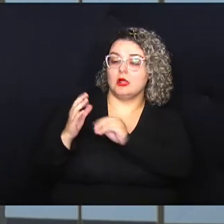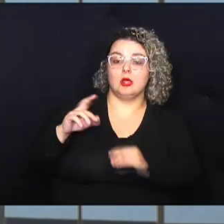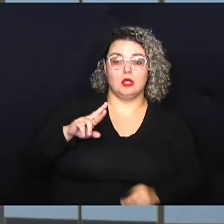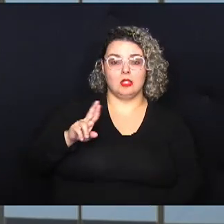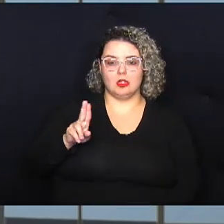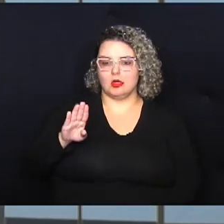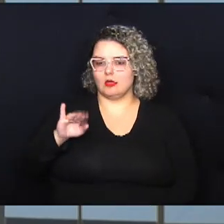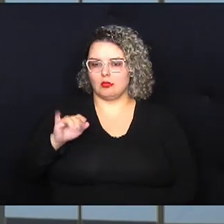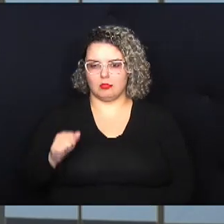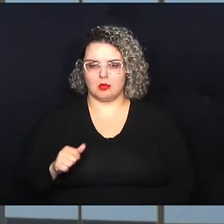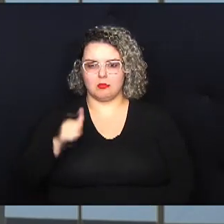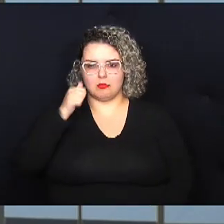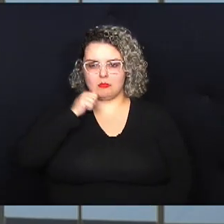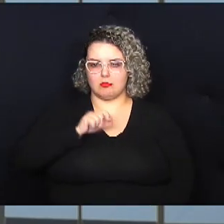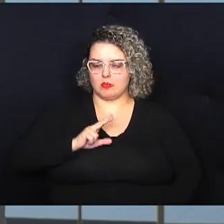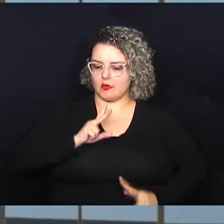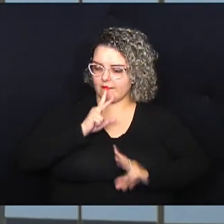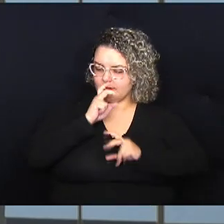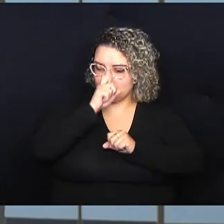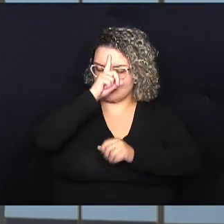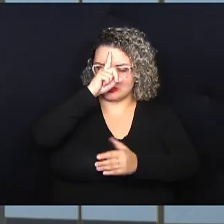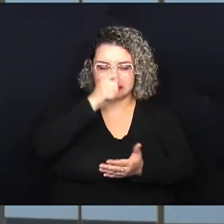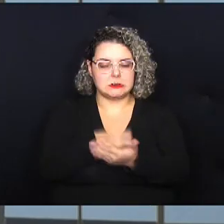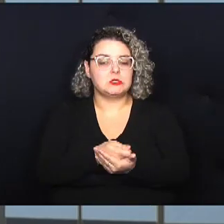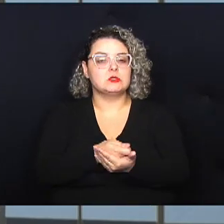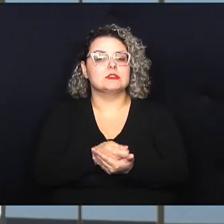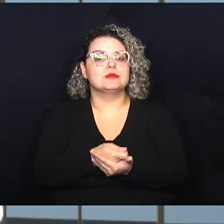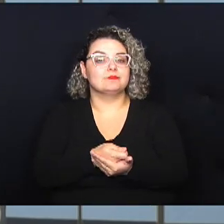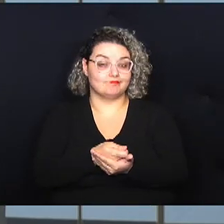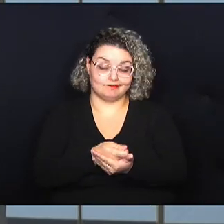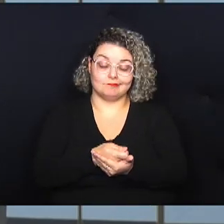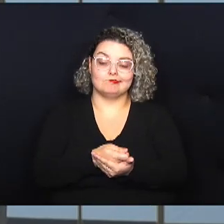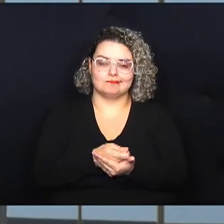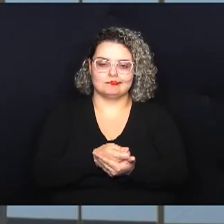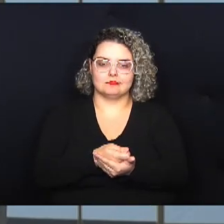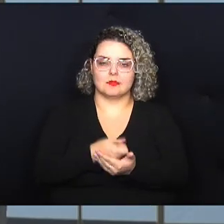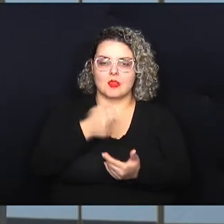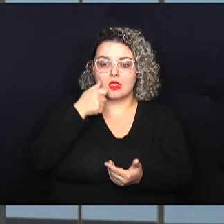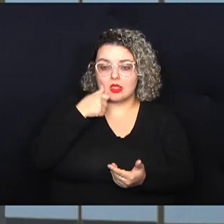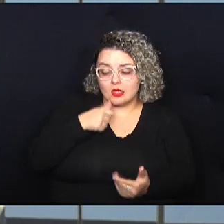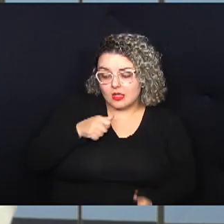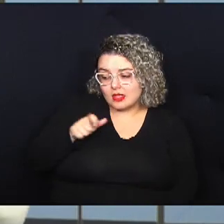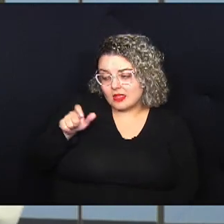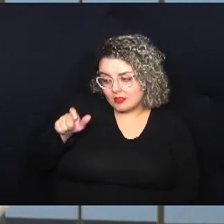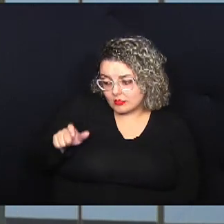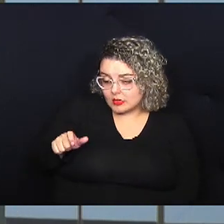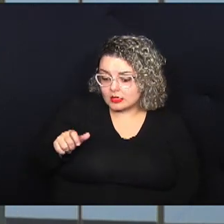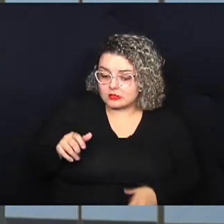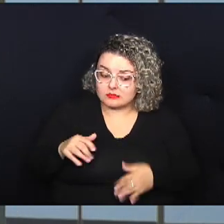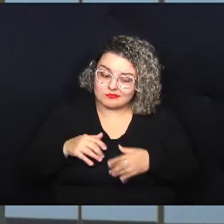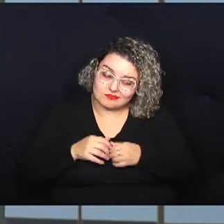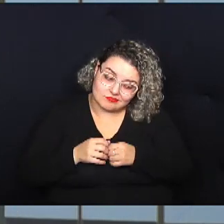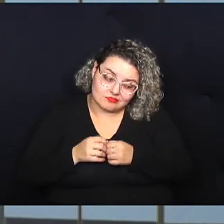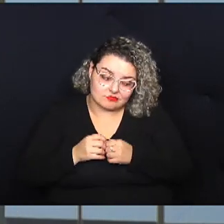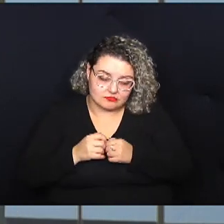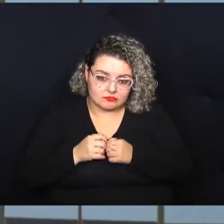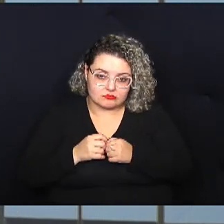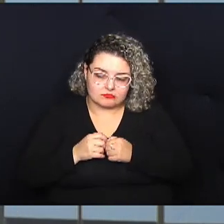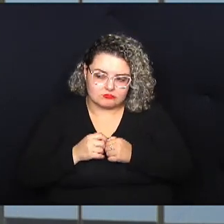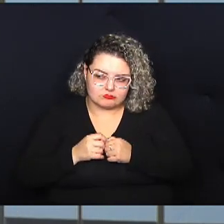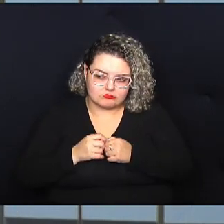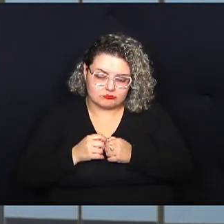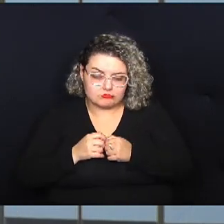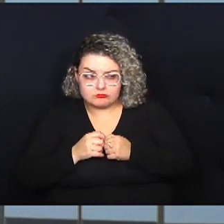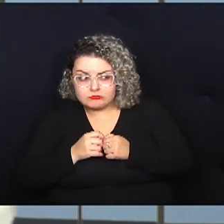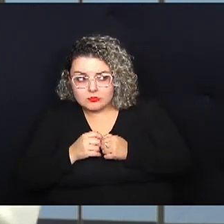mulher forte, uma mulher determinada, né? Então, aquela mulher que está ali mais quietinha, ela vai começar, deixa eu ver como